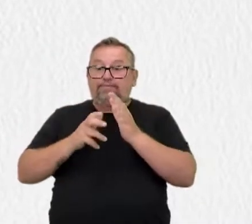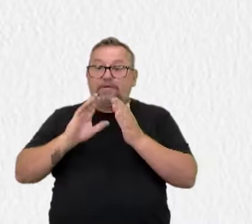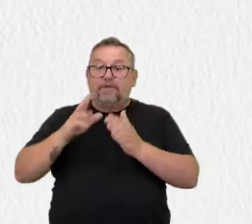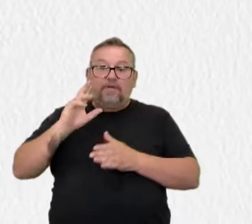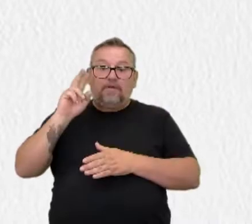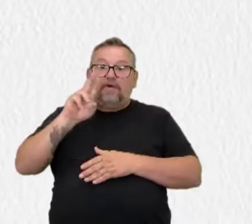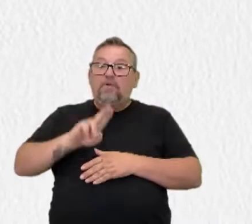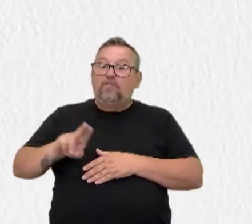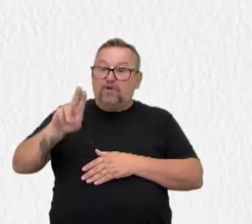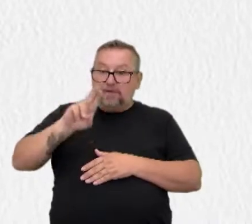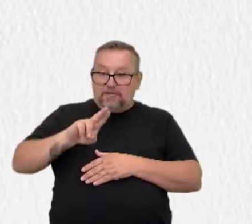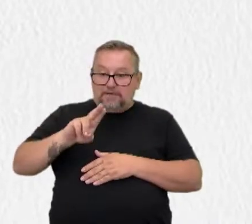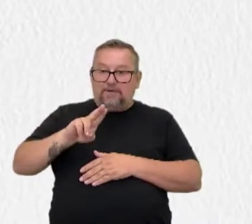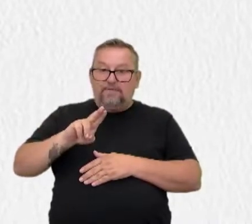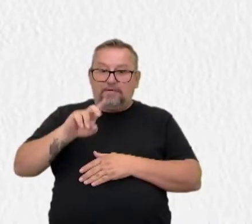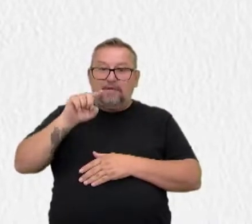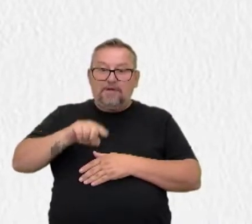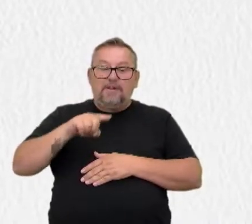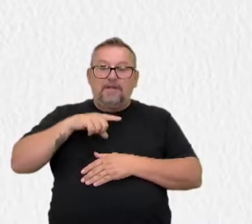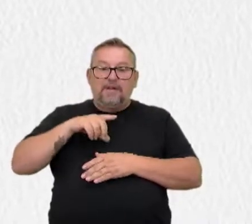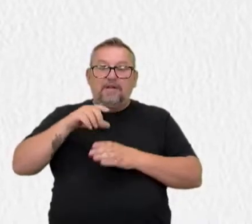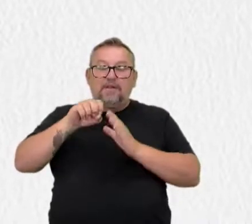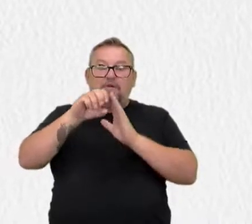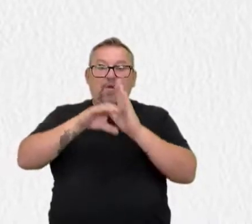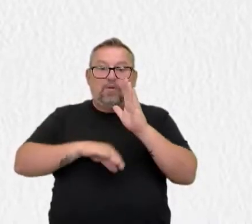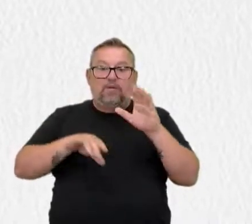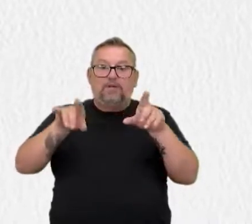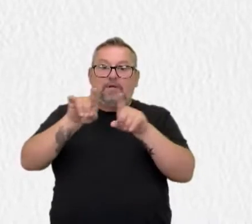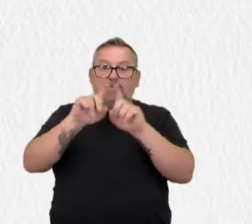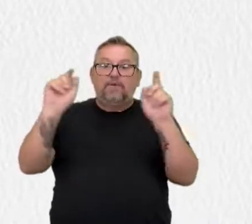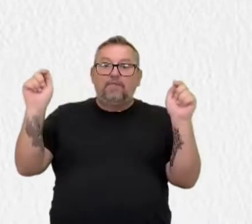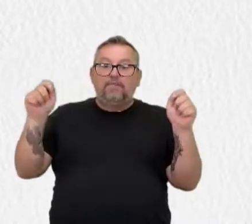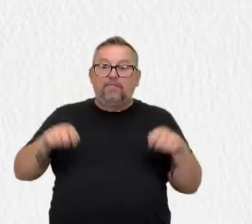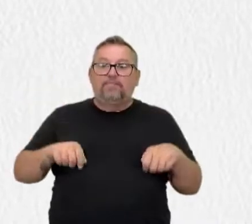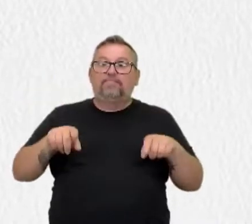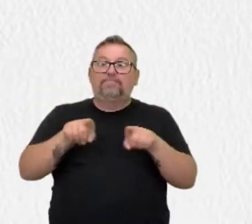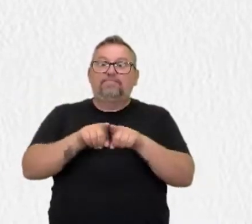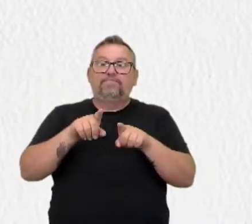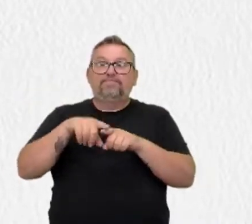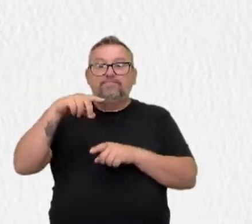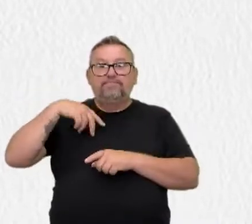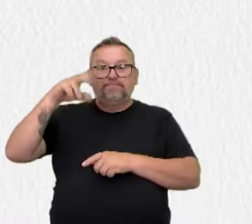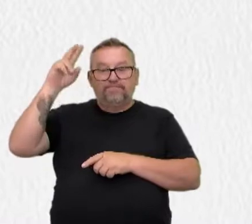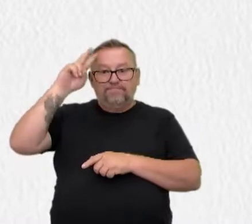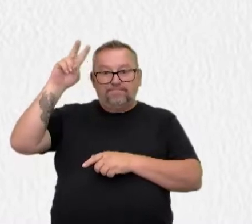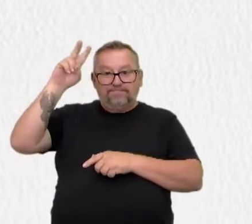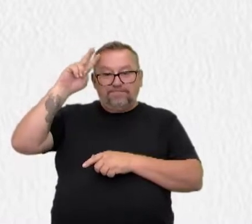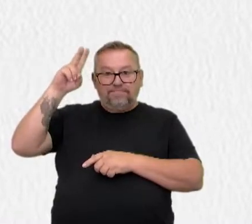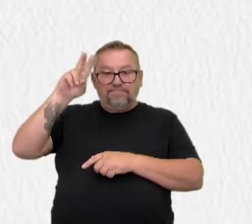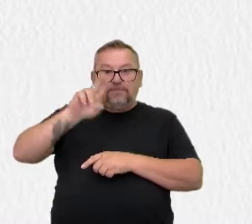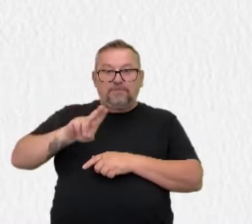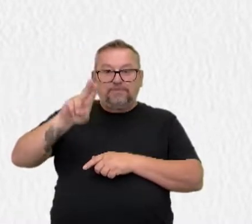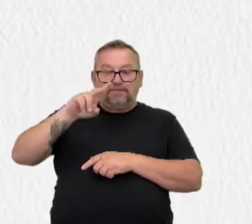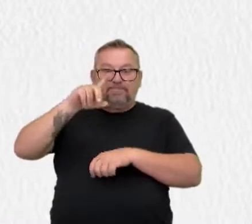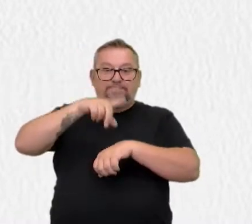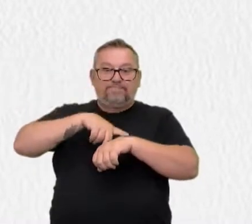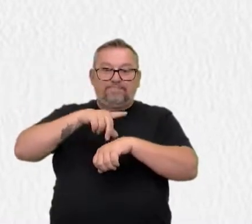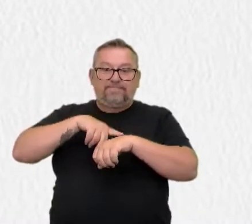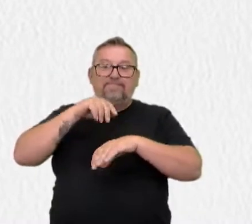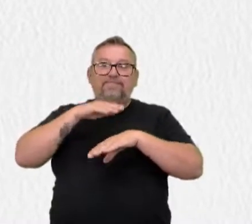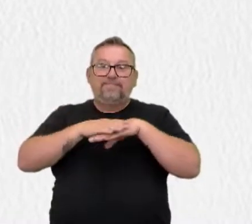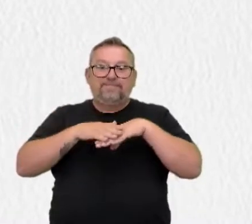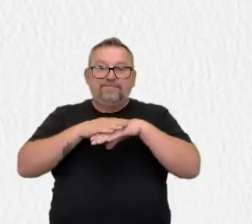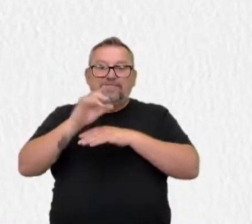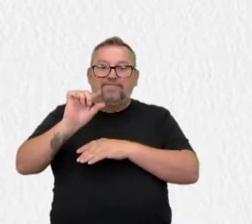vem utilizando aí ao longo deste componente e que pode também ser resgatado e aplicado agora nesse momento de nós conversarmos